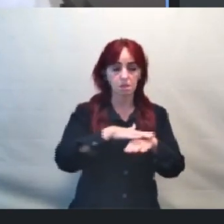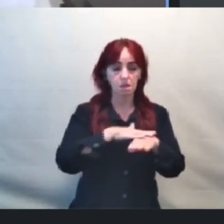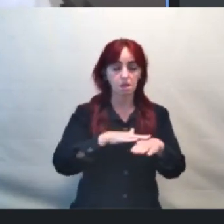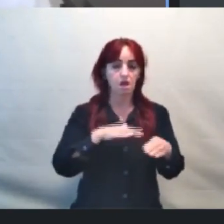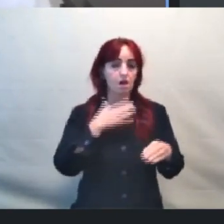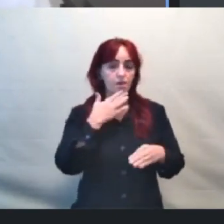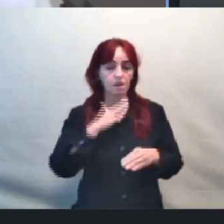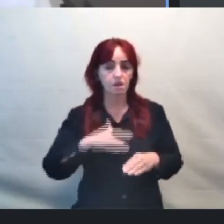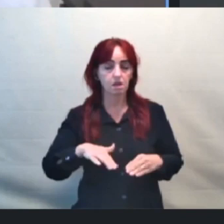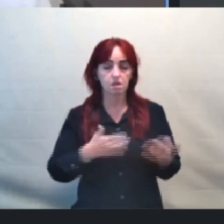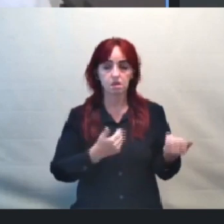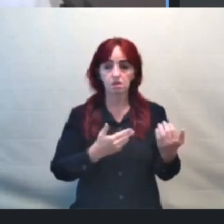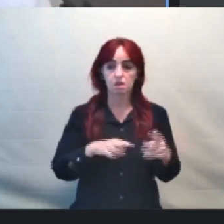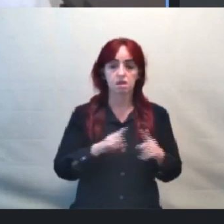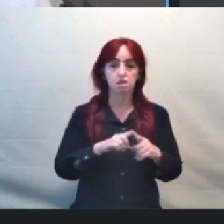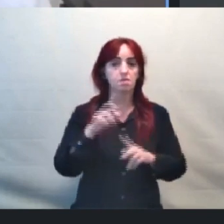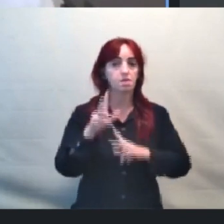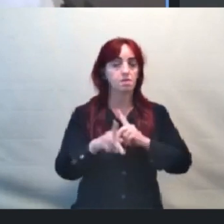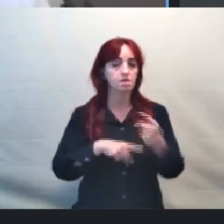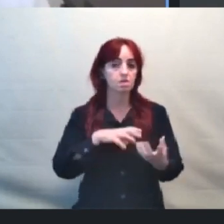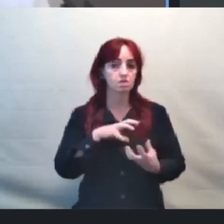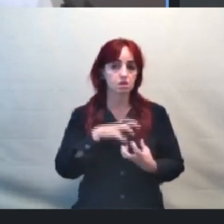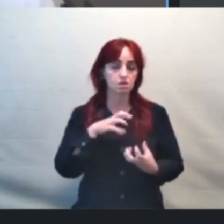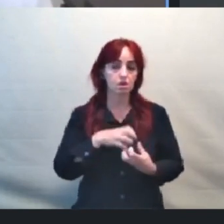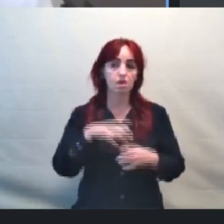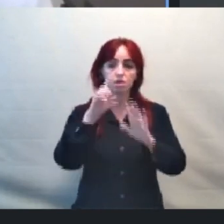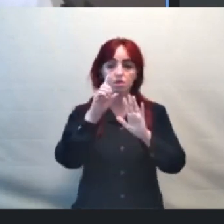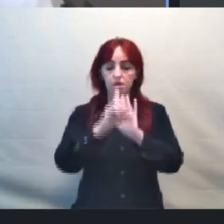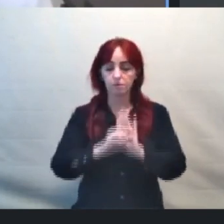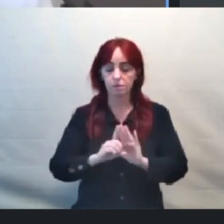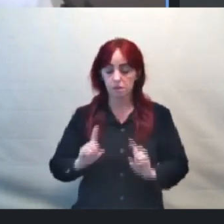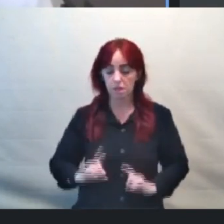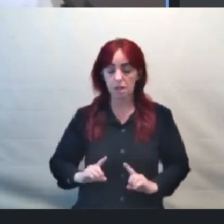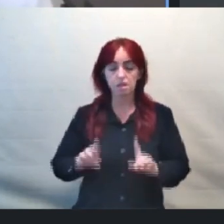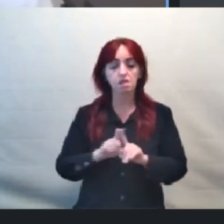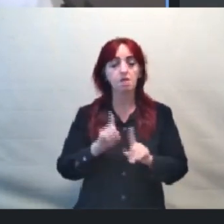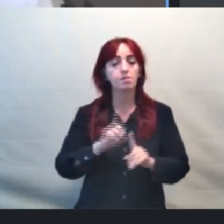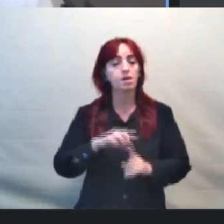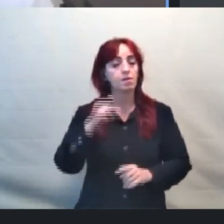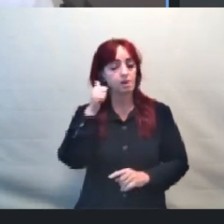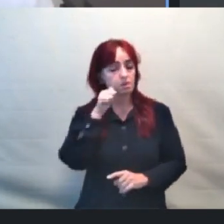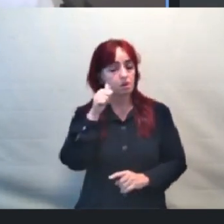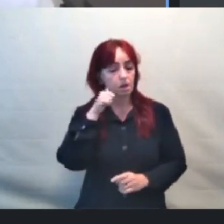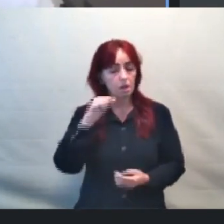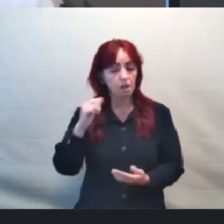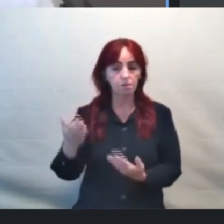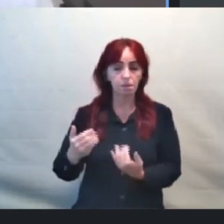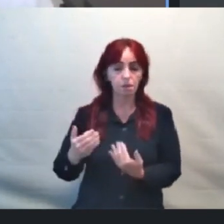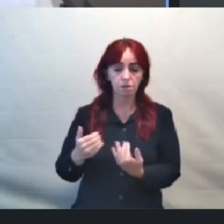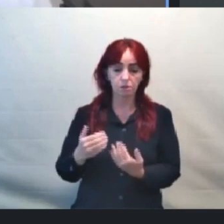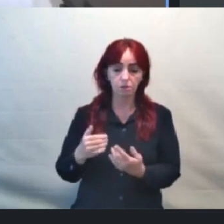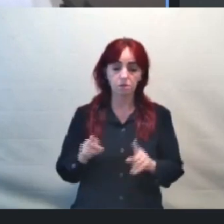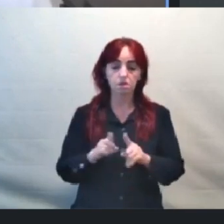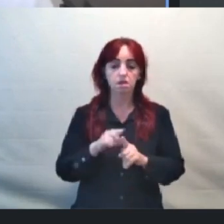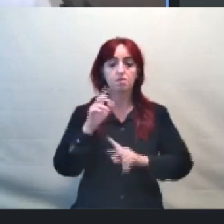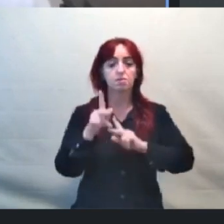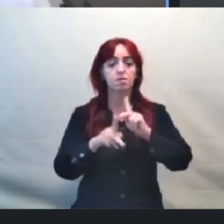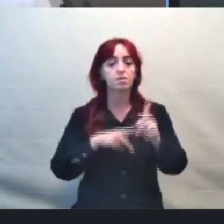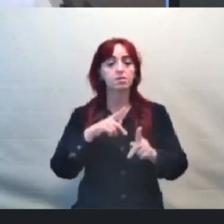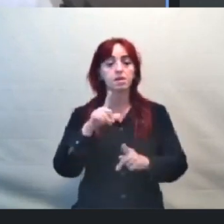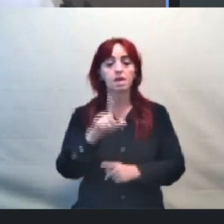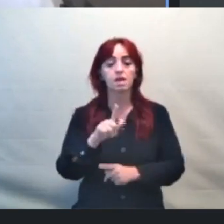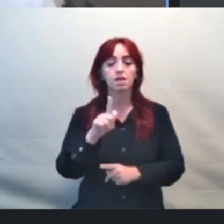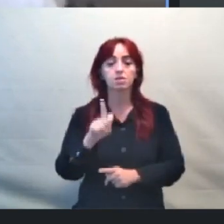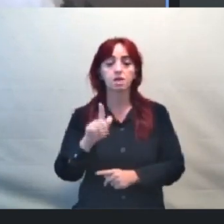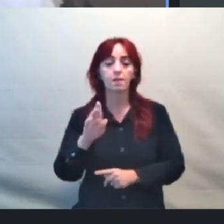para as pessoas idosas, para as pessoas com deficiência, para mulheres, para as juventudes e para as pessoas LGBT.